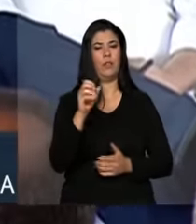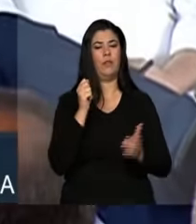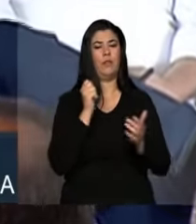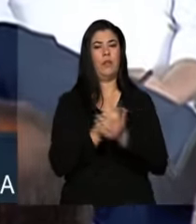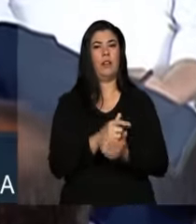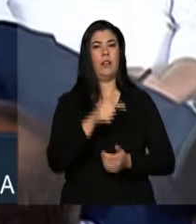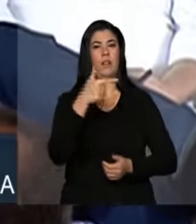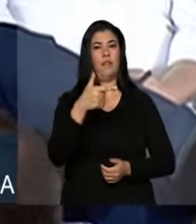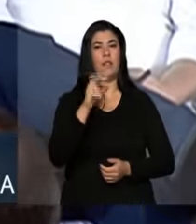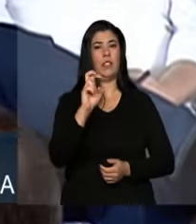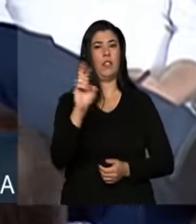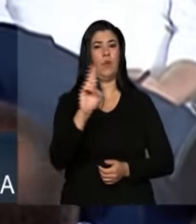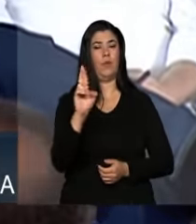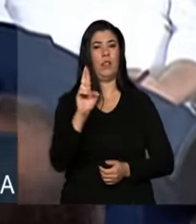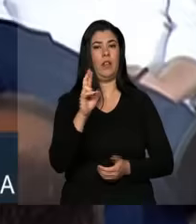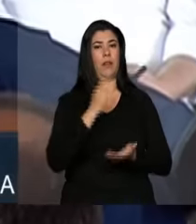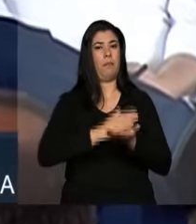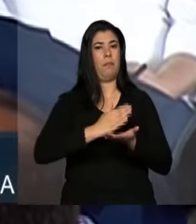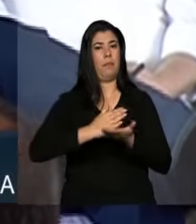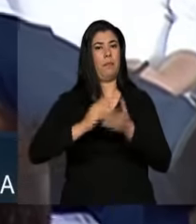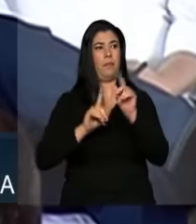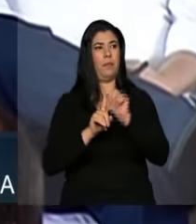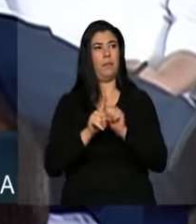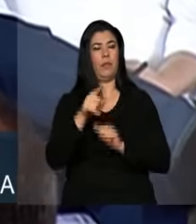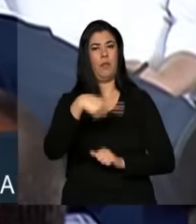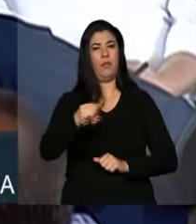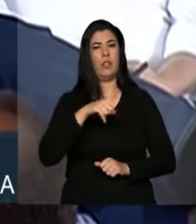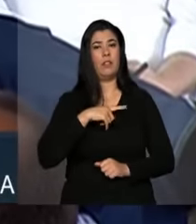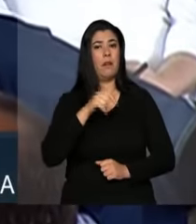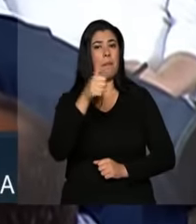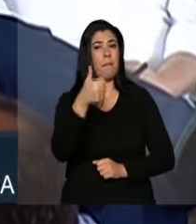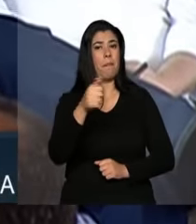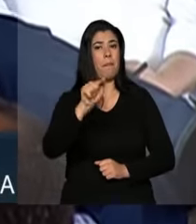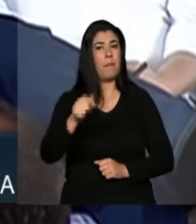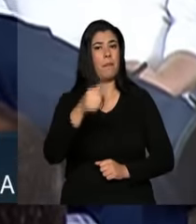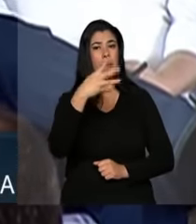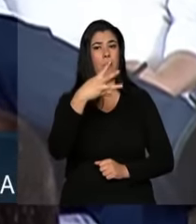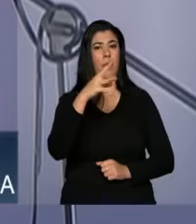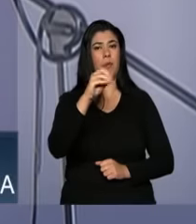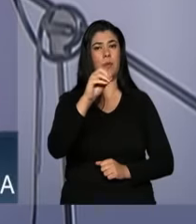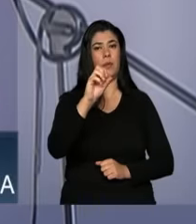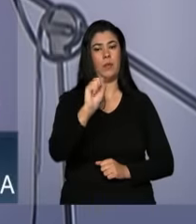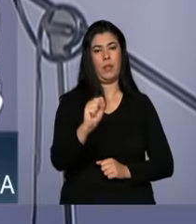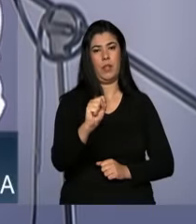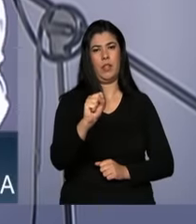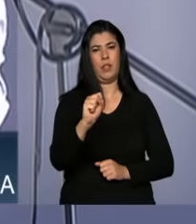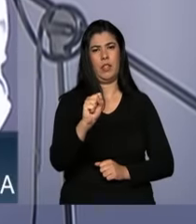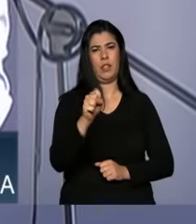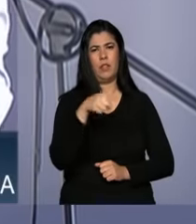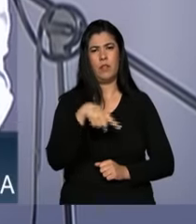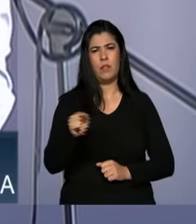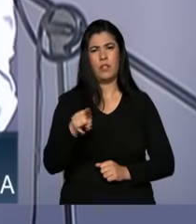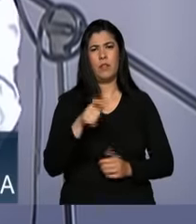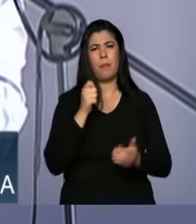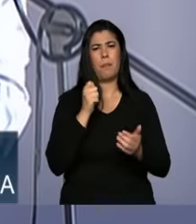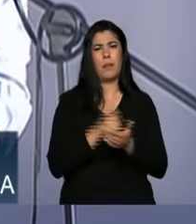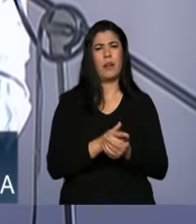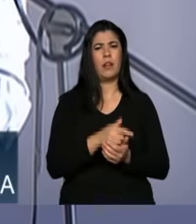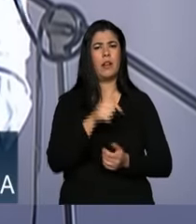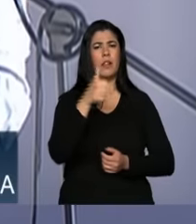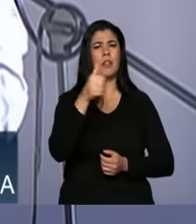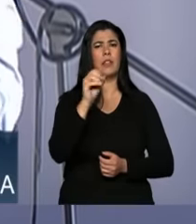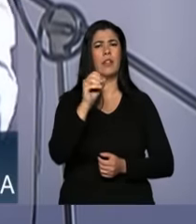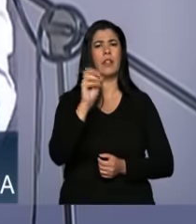prestação. Se cada um aqui, são 1.480, pagar R$ 10, 10 por